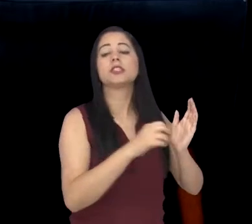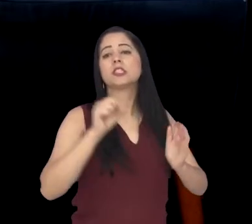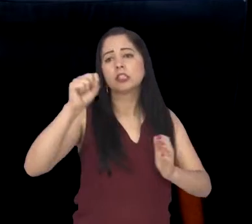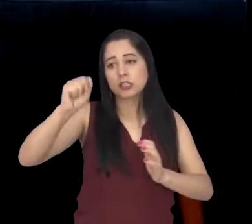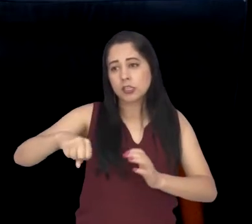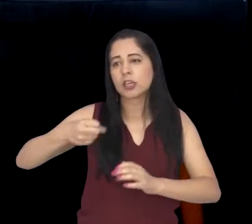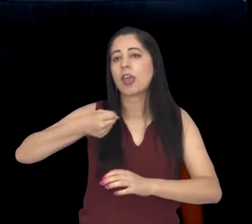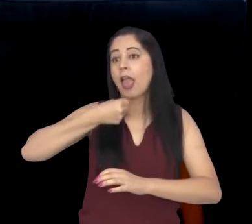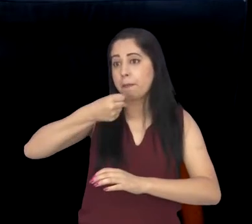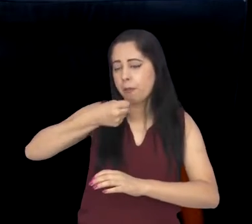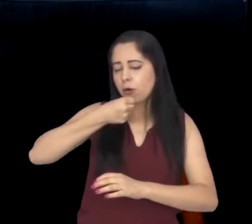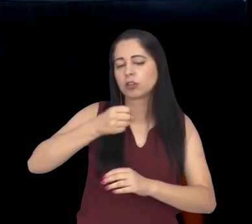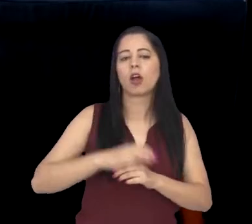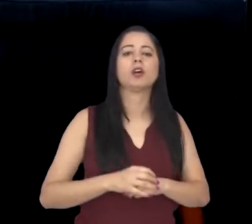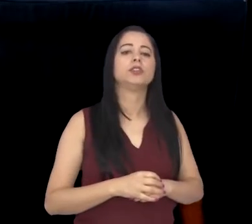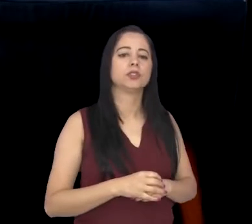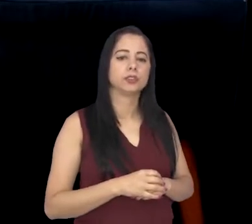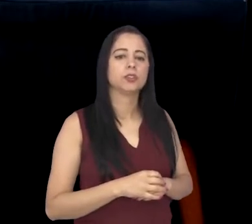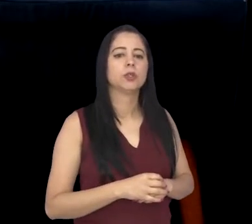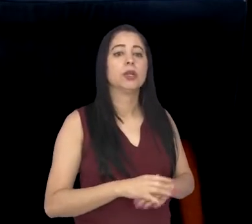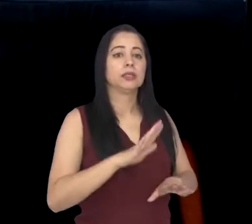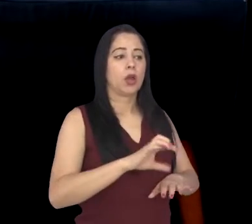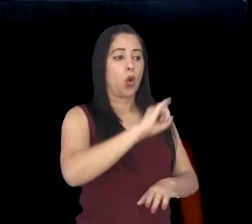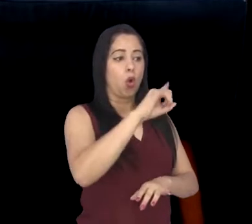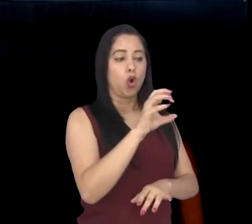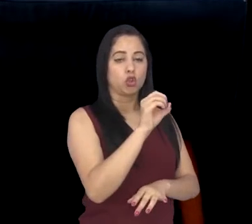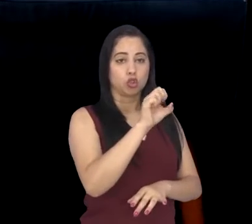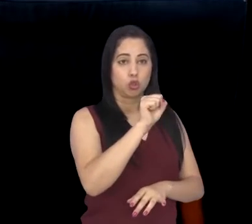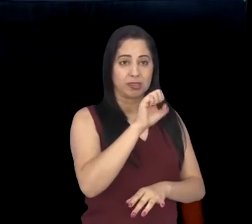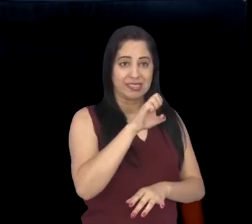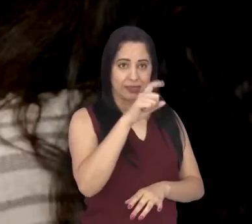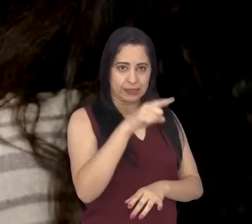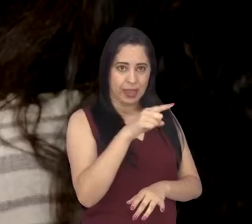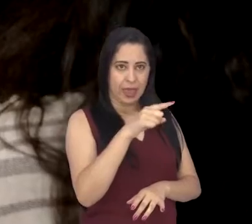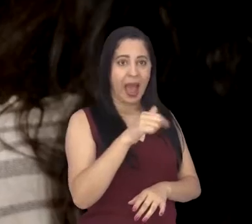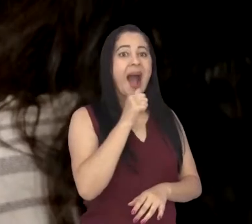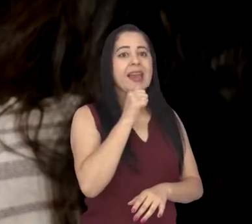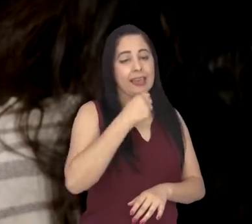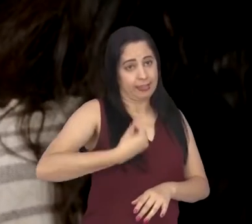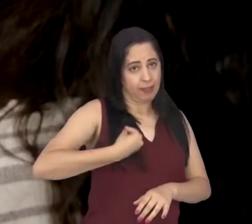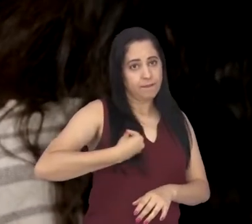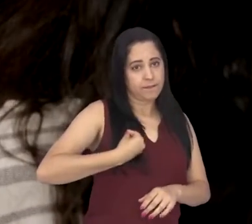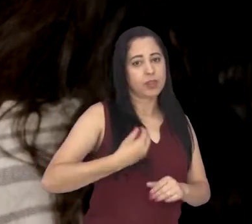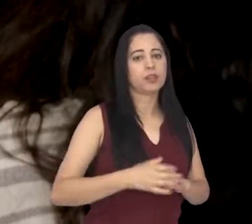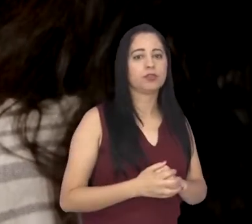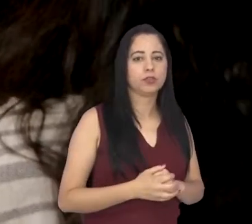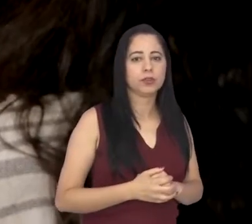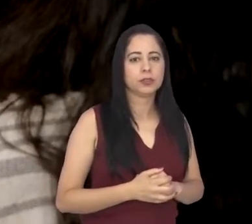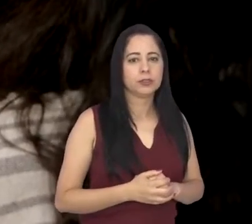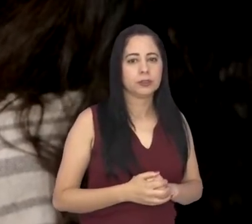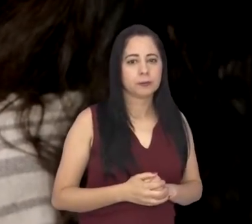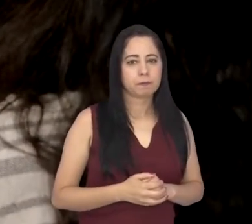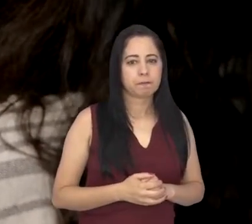de reportagens, assim. Por exemplo, o Zé Hamilton Ribeiro, que está vivo e fez, inclusive,